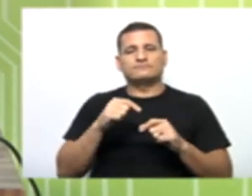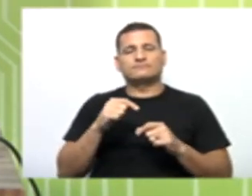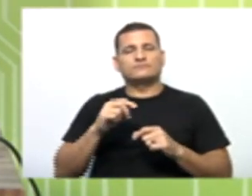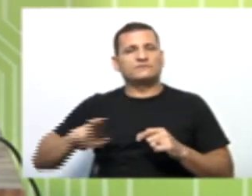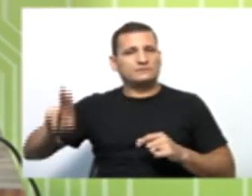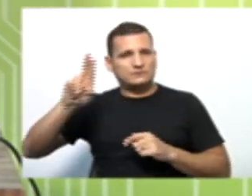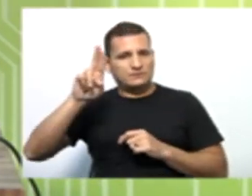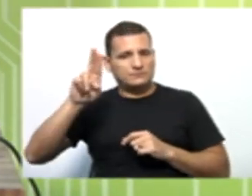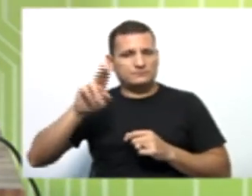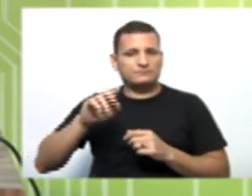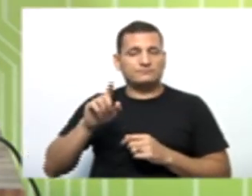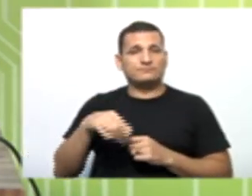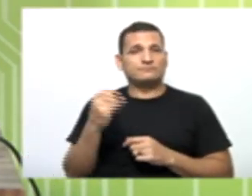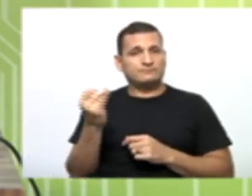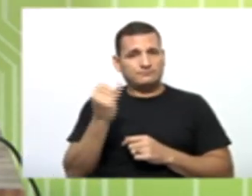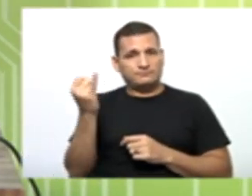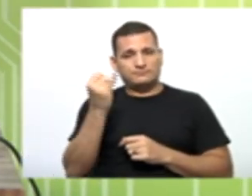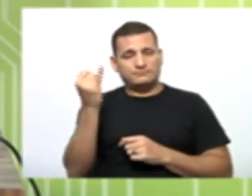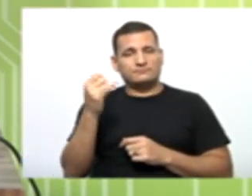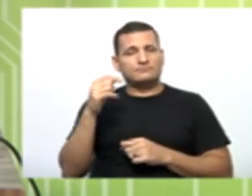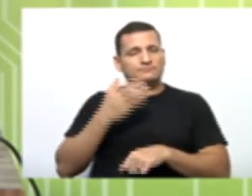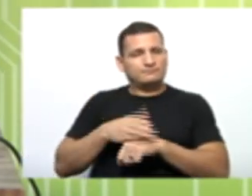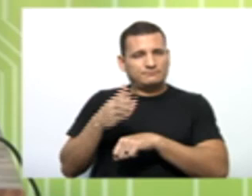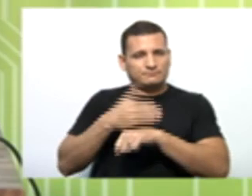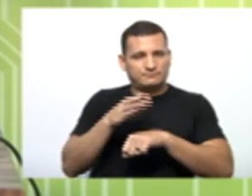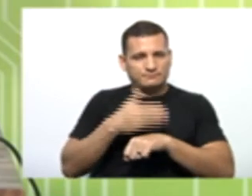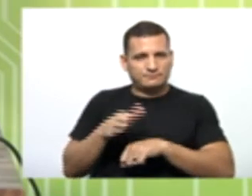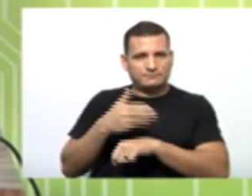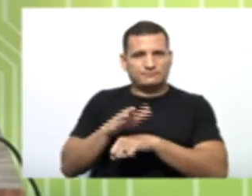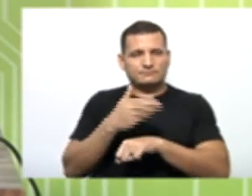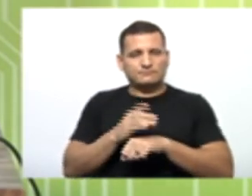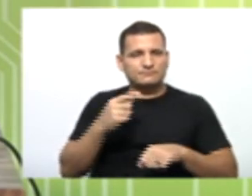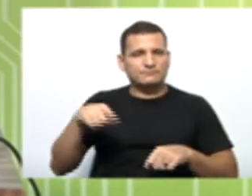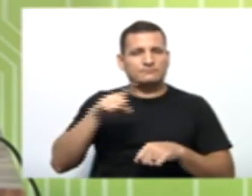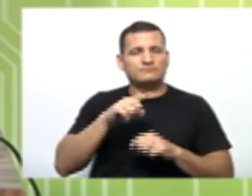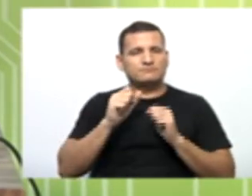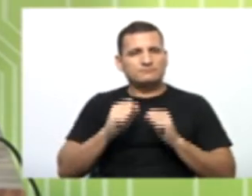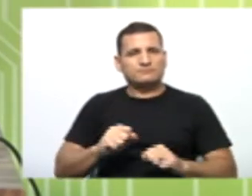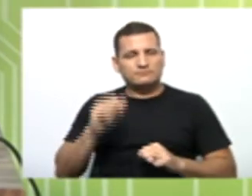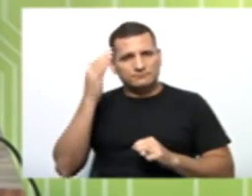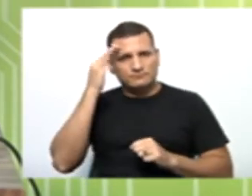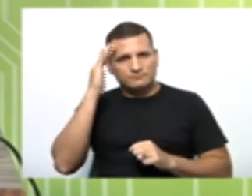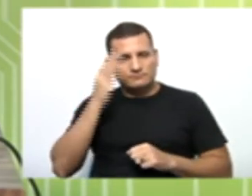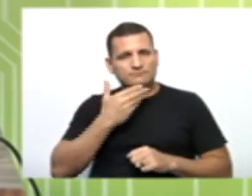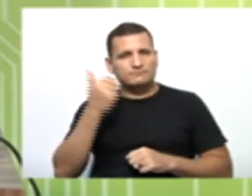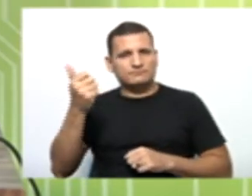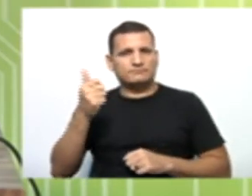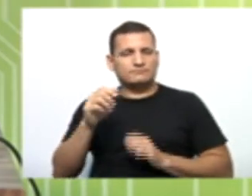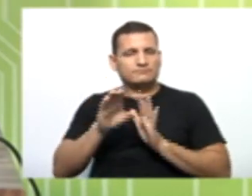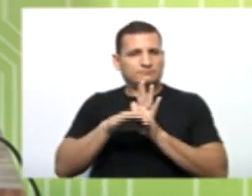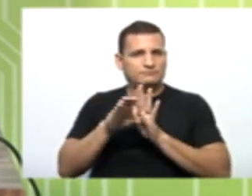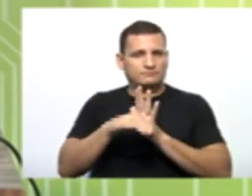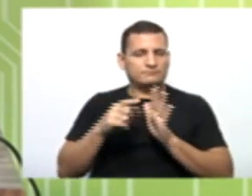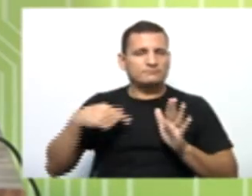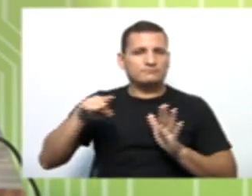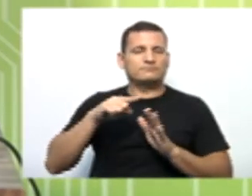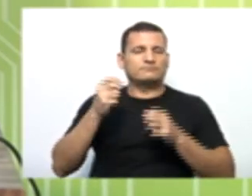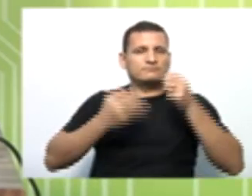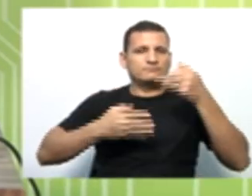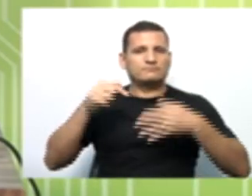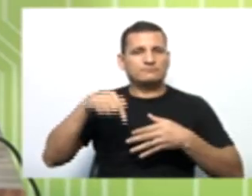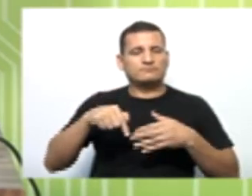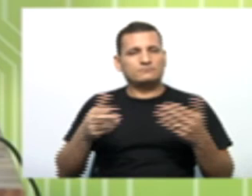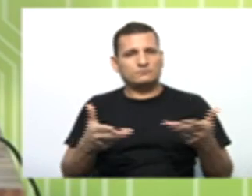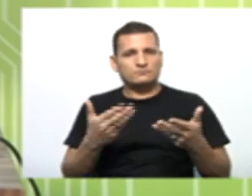na universidade. É fundamental esse exercício para que vocês possam compreender melhor esses conceitos que nós trabalhamos em sala de